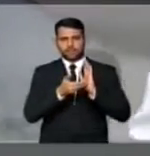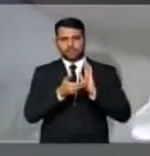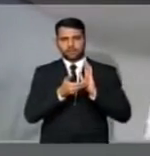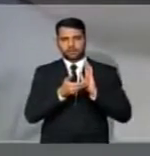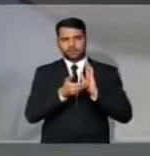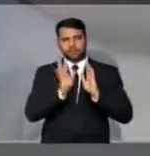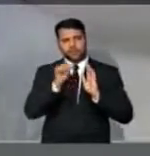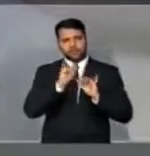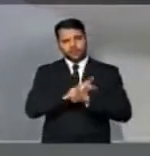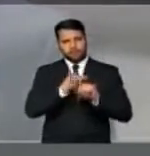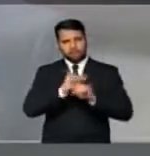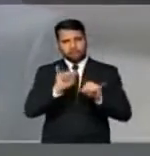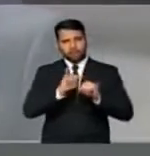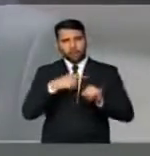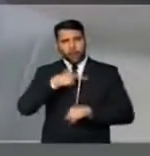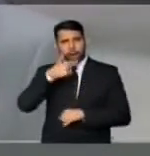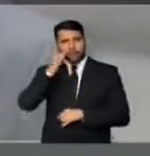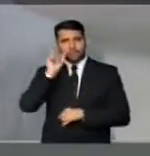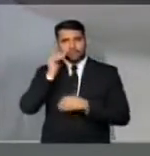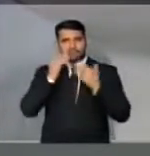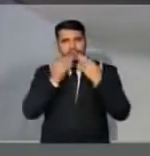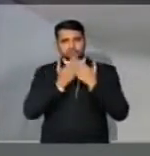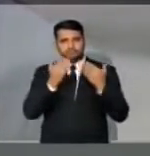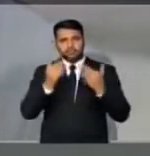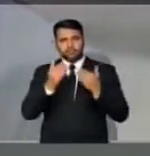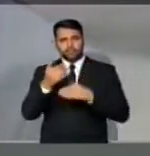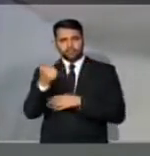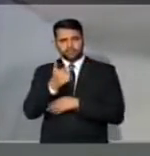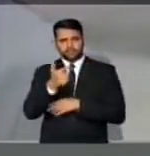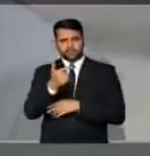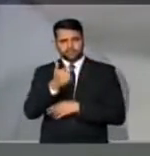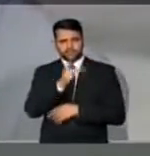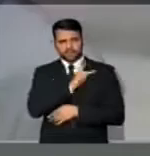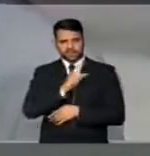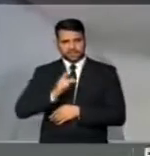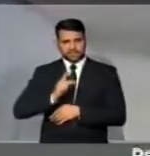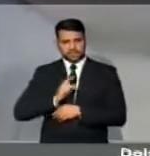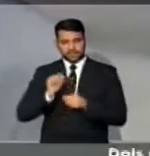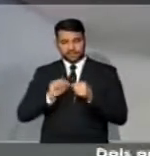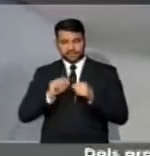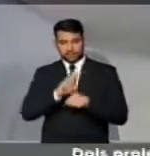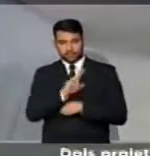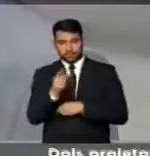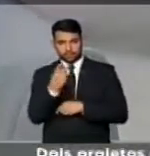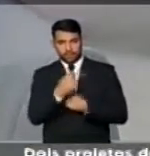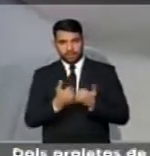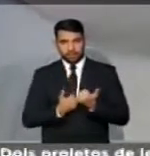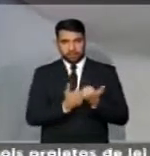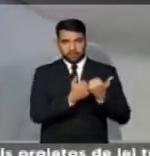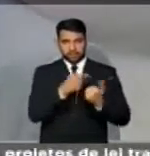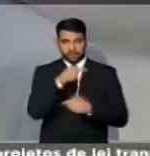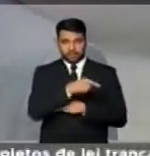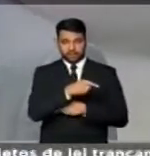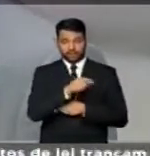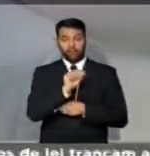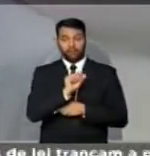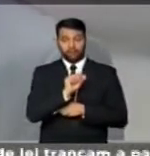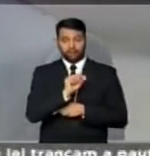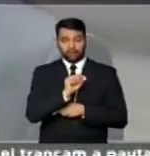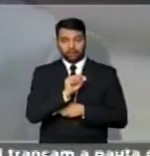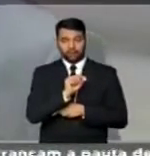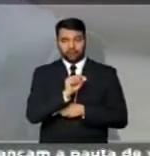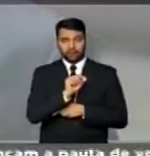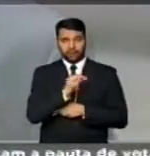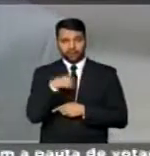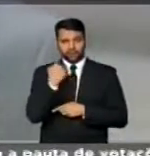foi publicizado ontem, com o vice-presidente agindo em nome dele, é aquilo